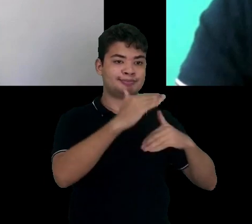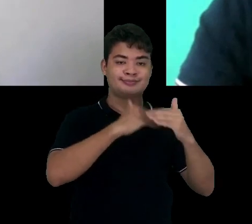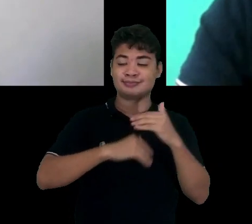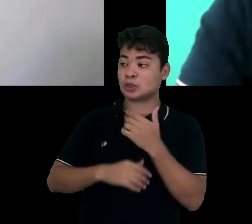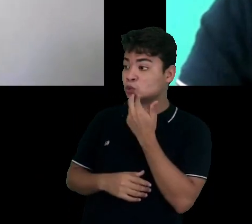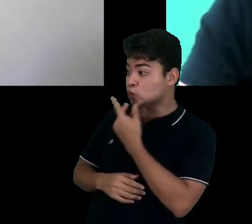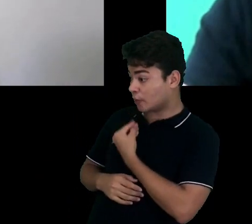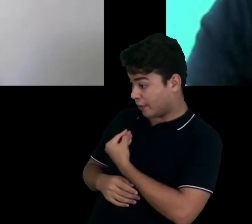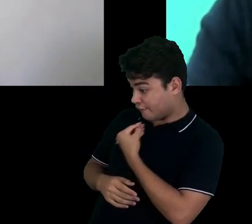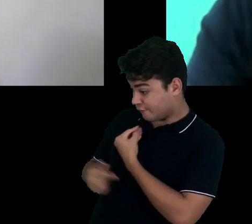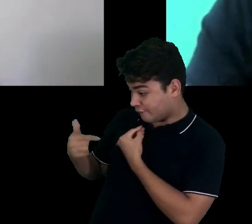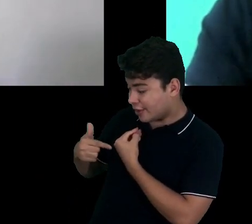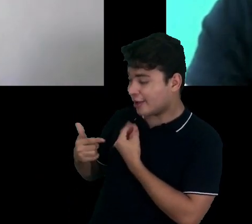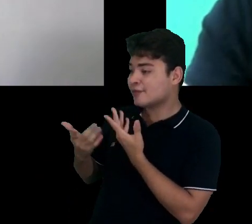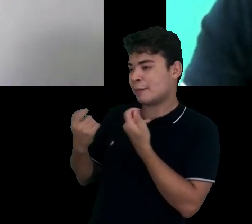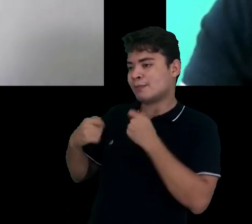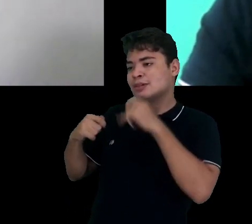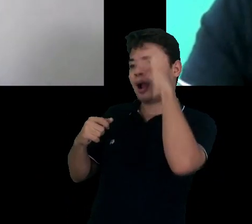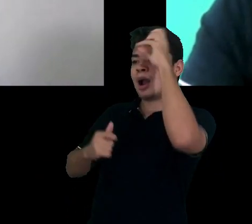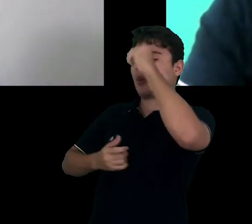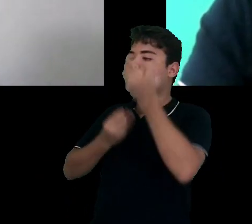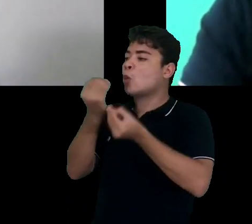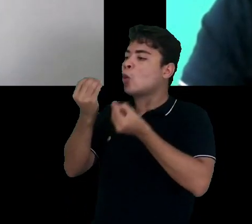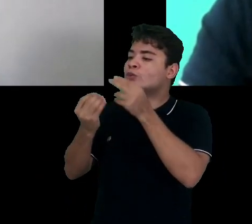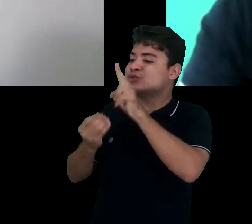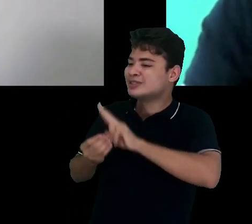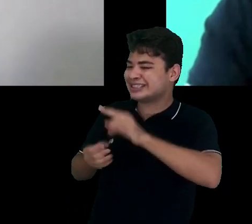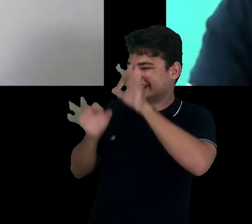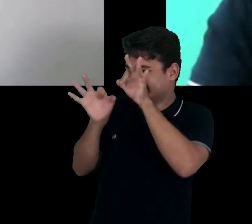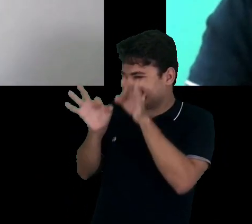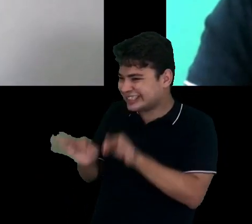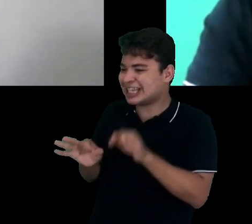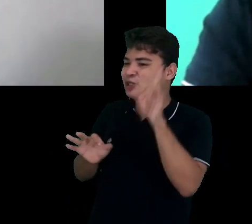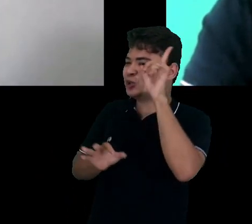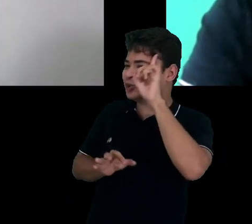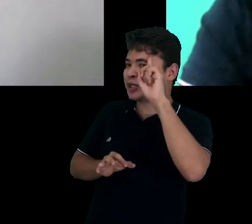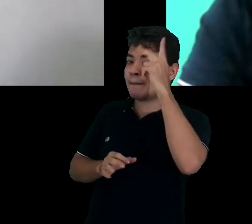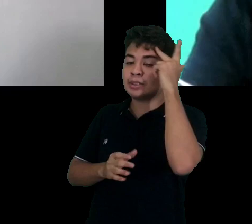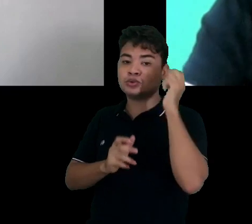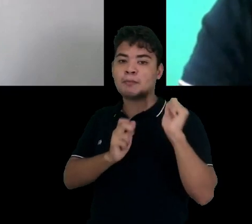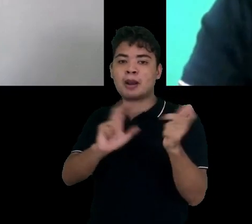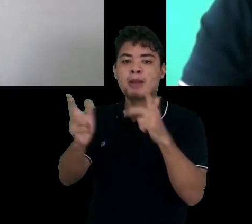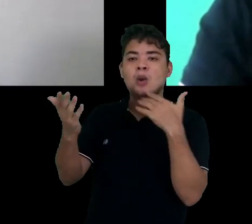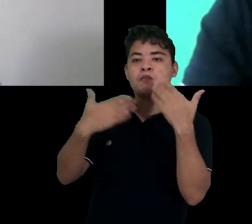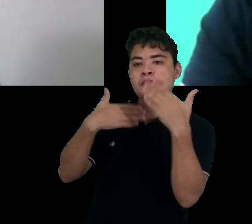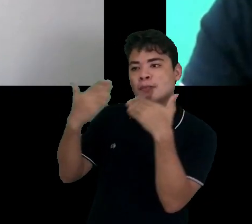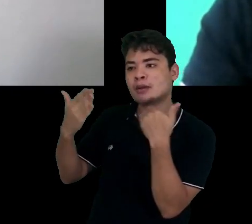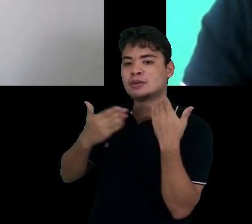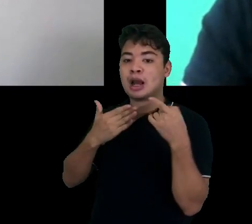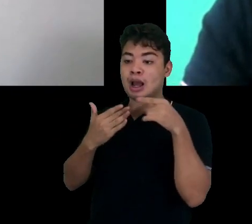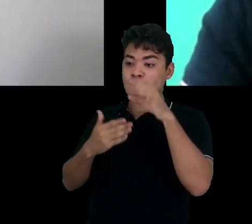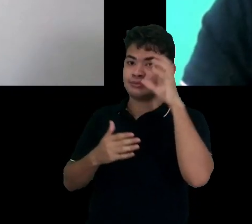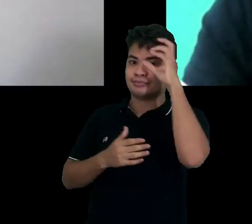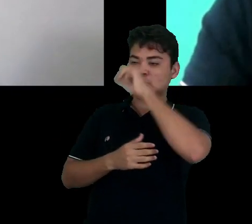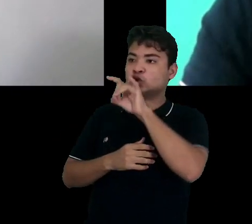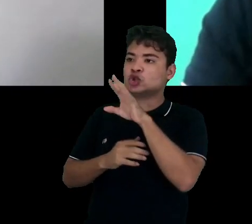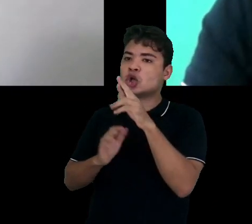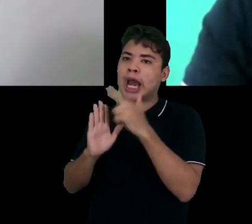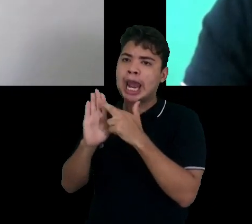Mas língua é realmente, viva. A gente tem que exato. aprender a usá-la da forma que ela é usada no dia a dia, não só aquela